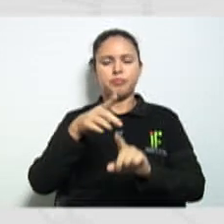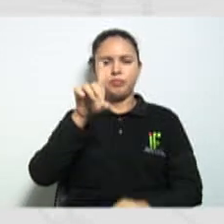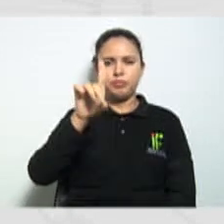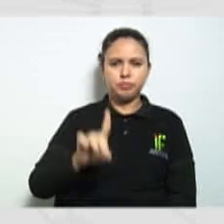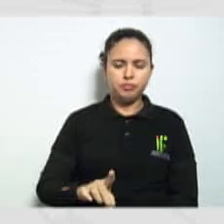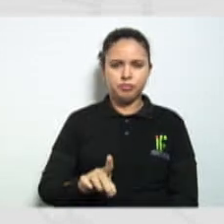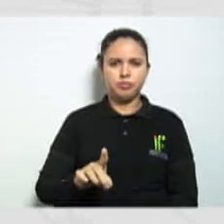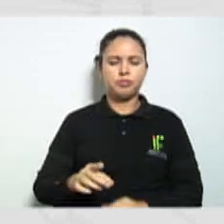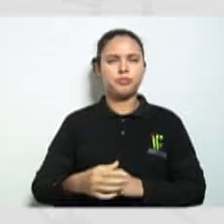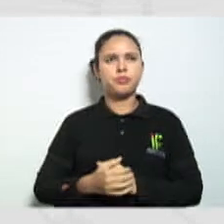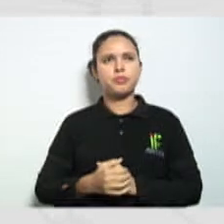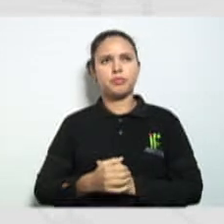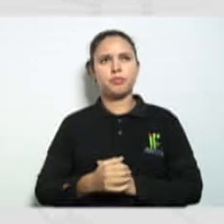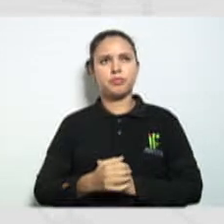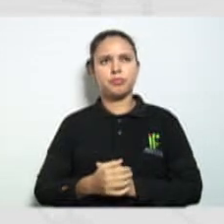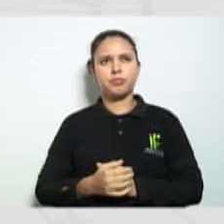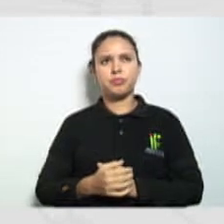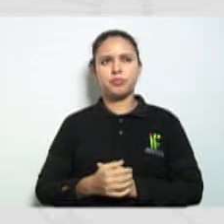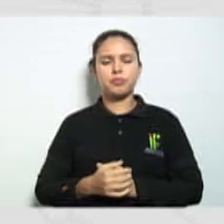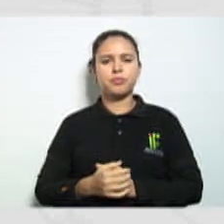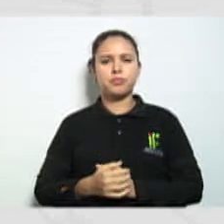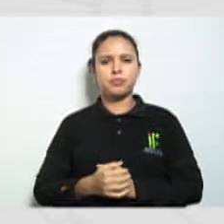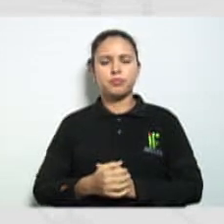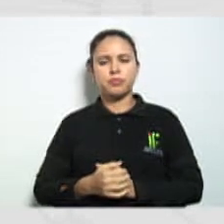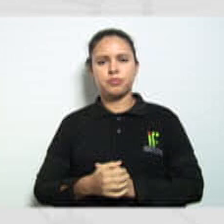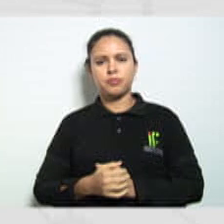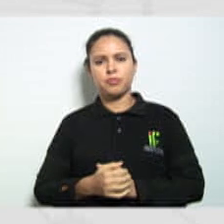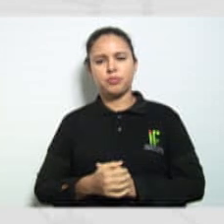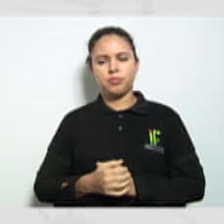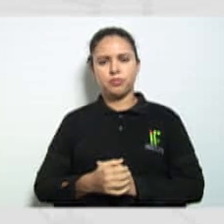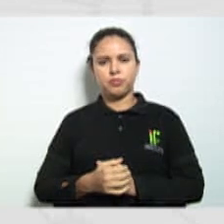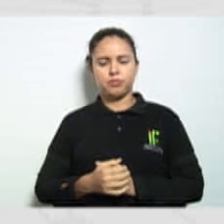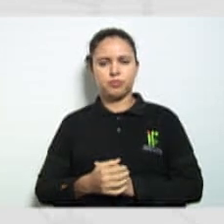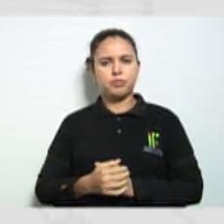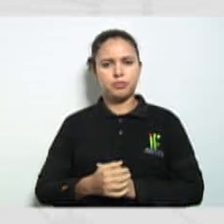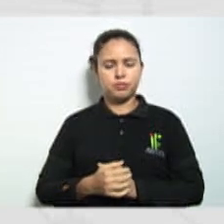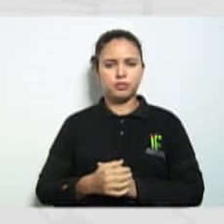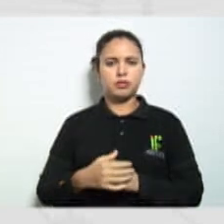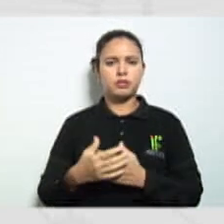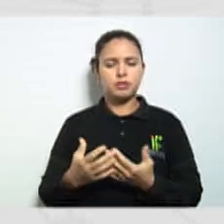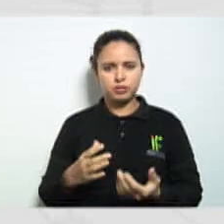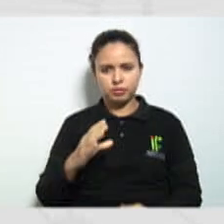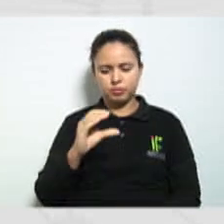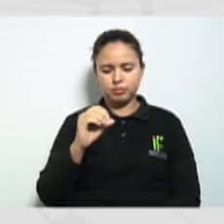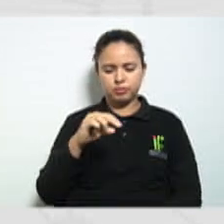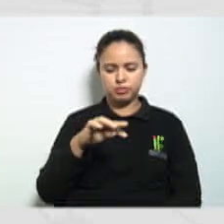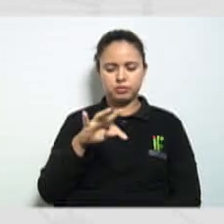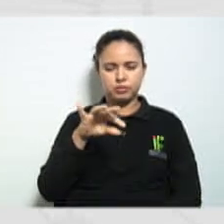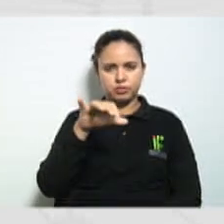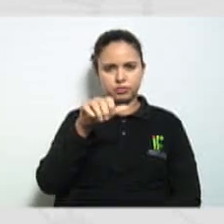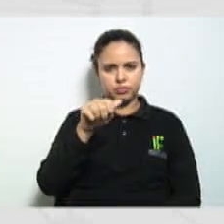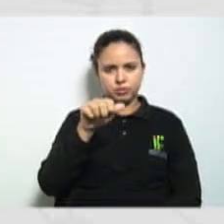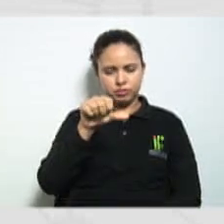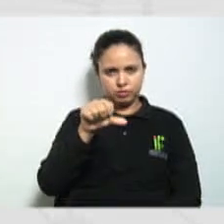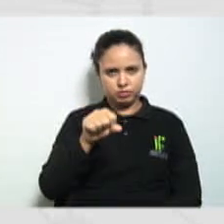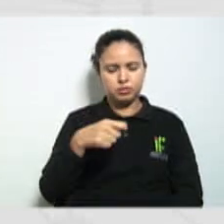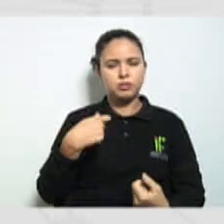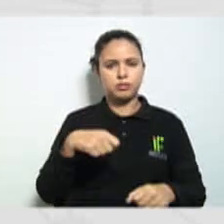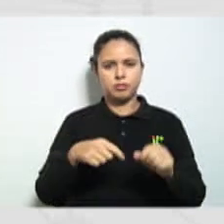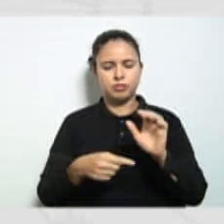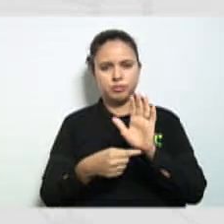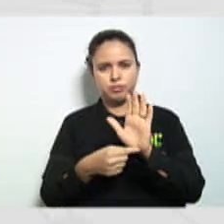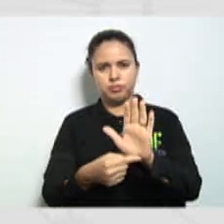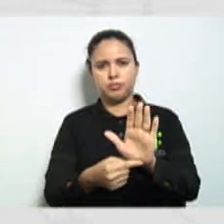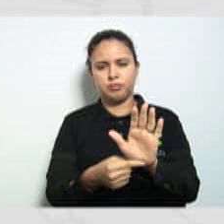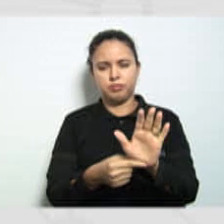direitos. O que diz aqui? As contas, então as contas de bens e direitos devem ser dispostas em